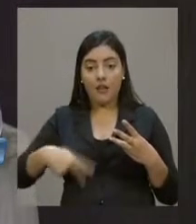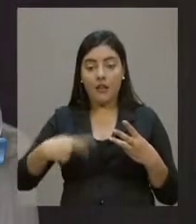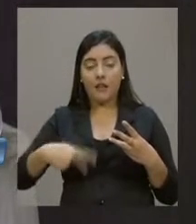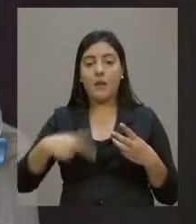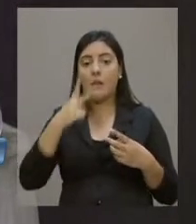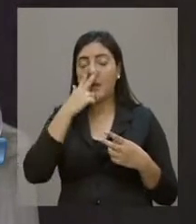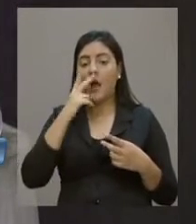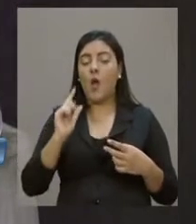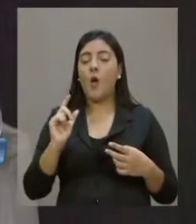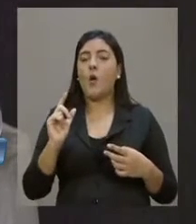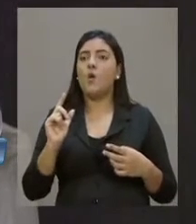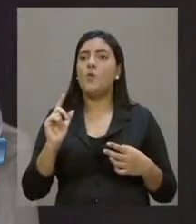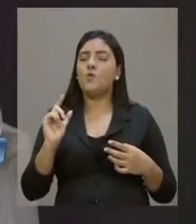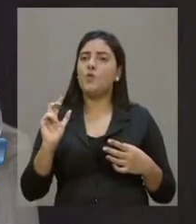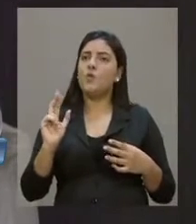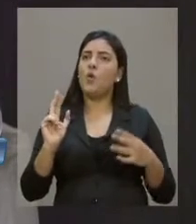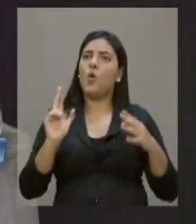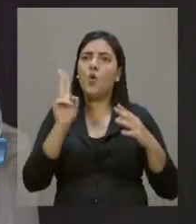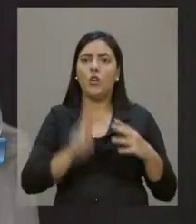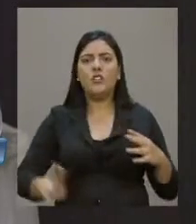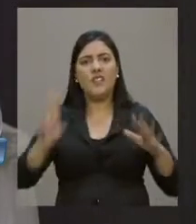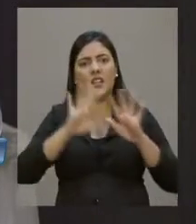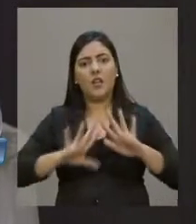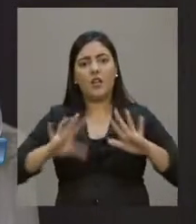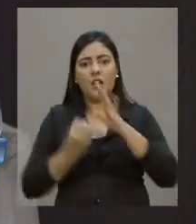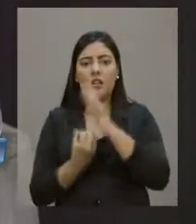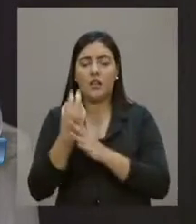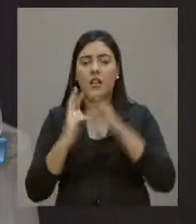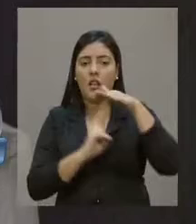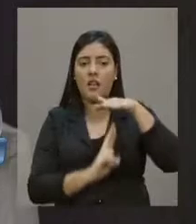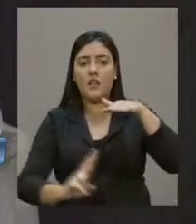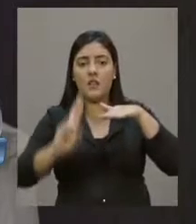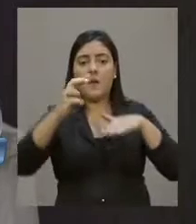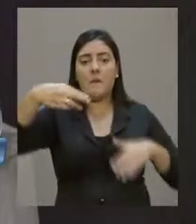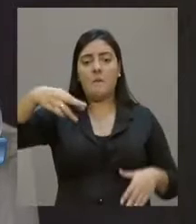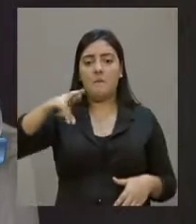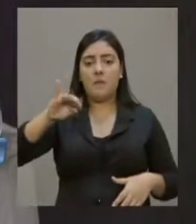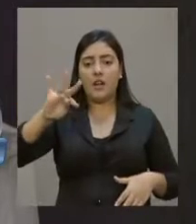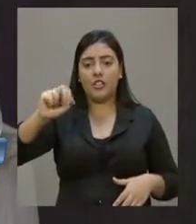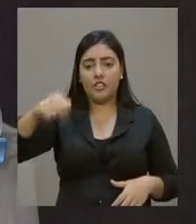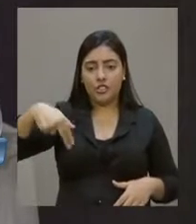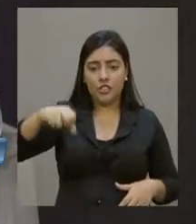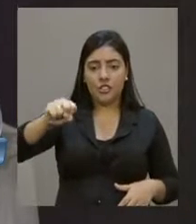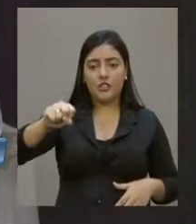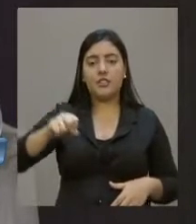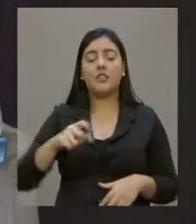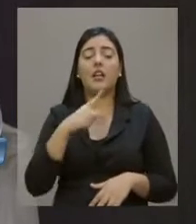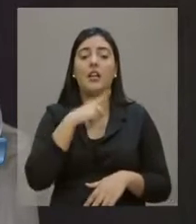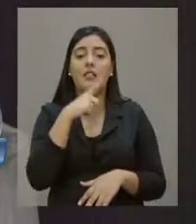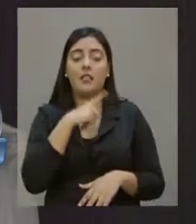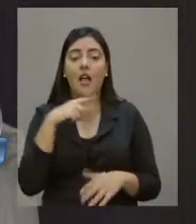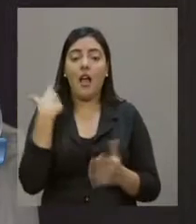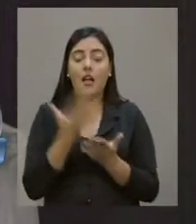seja uma das universidades ainda dos anos 50, fundada pelo reitor Martins Filho, que tem